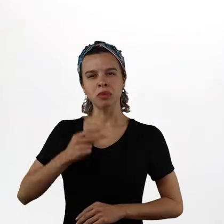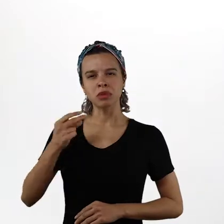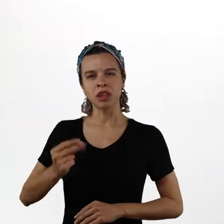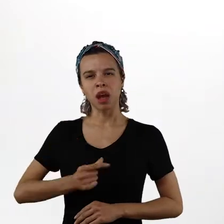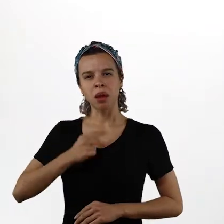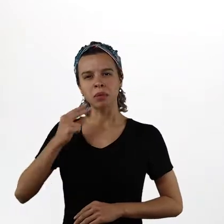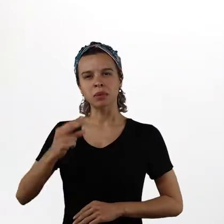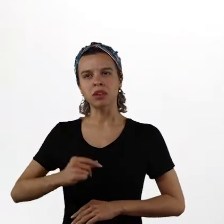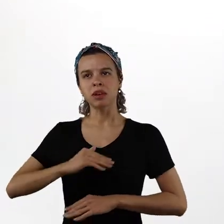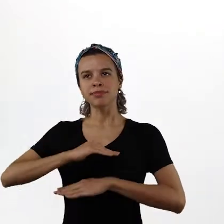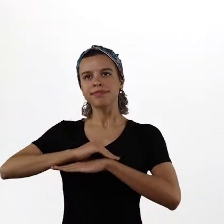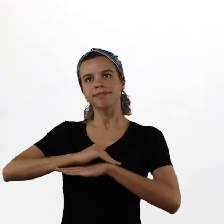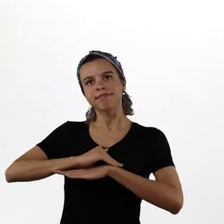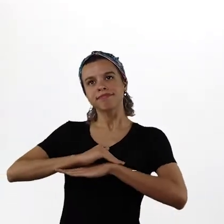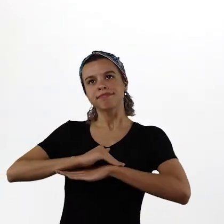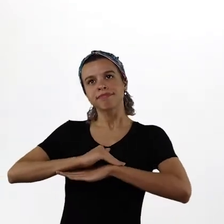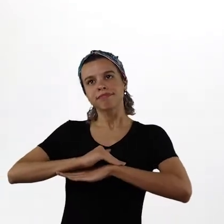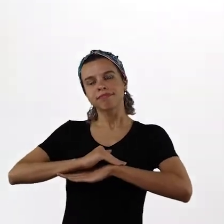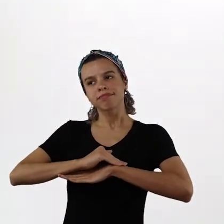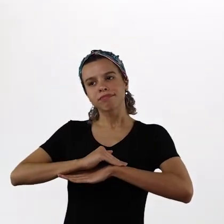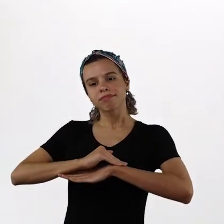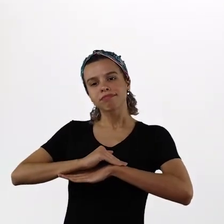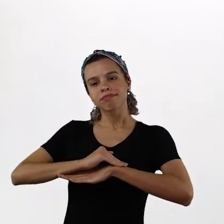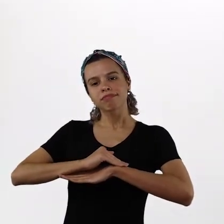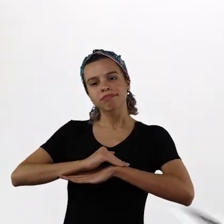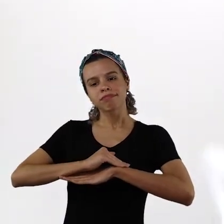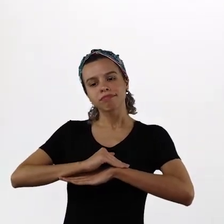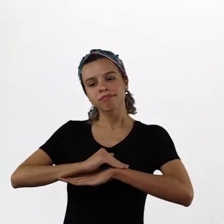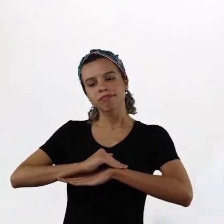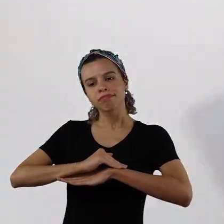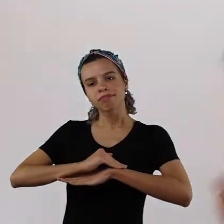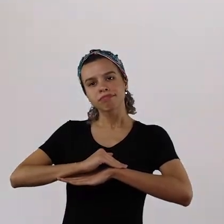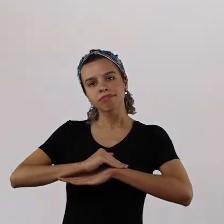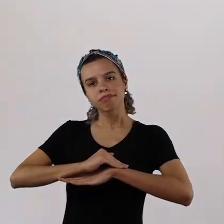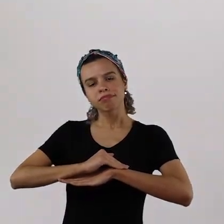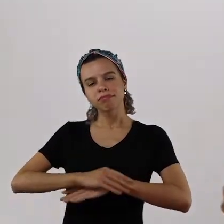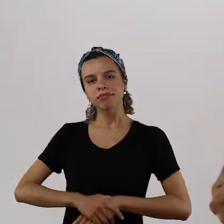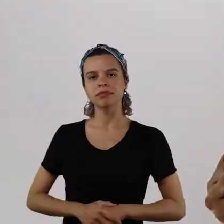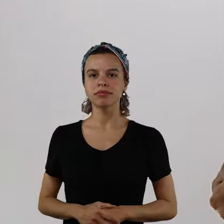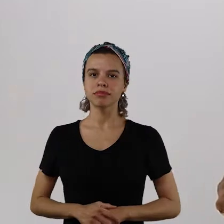por muito tempo, ficou sentada ali.